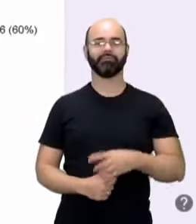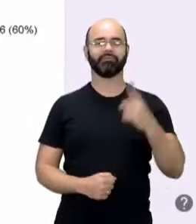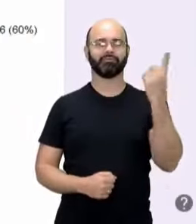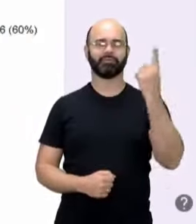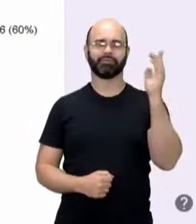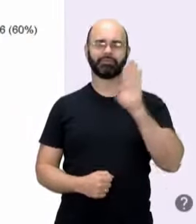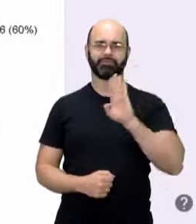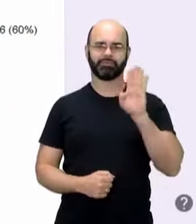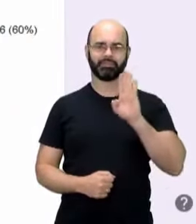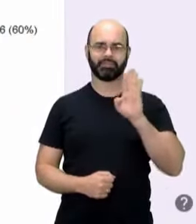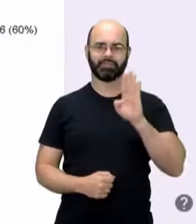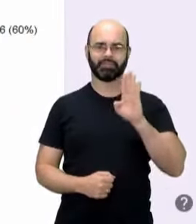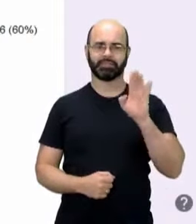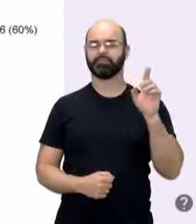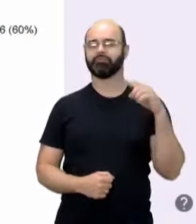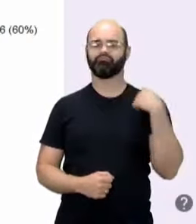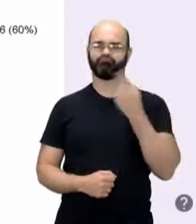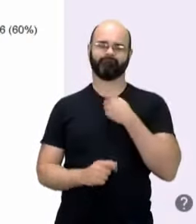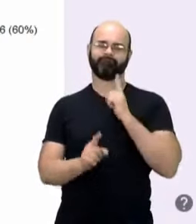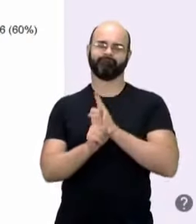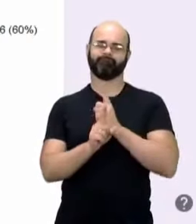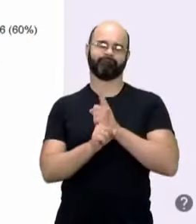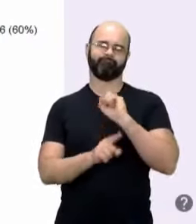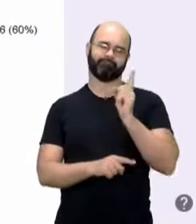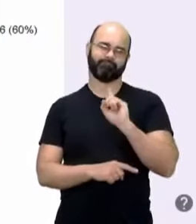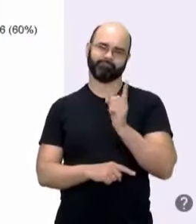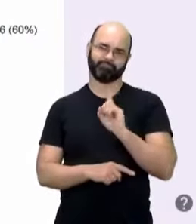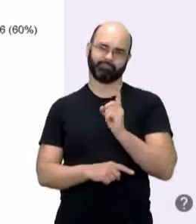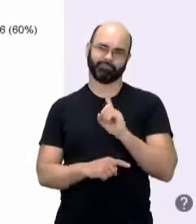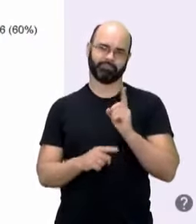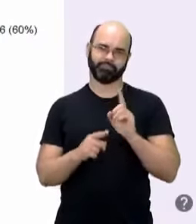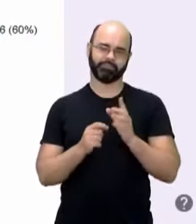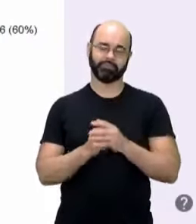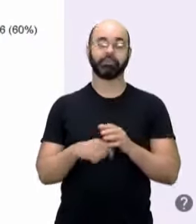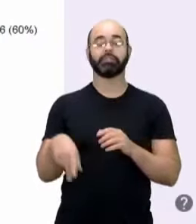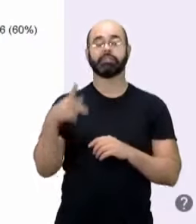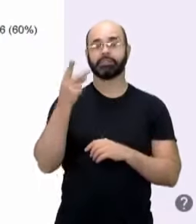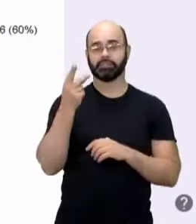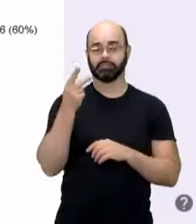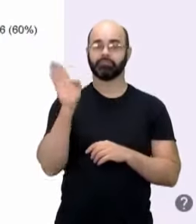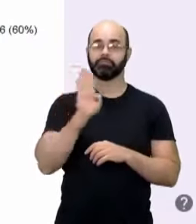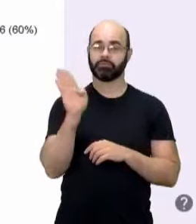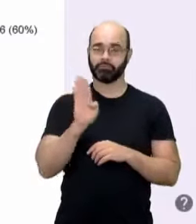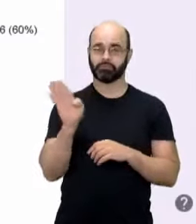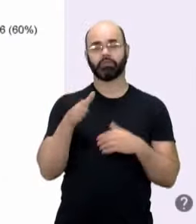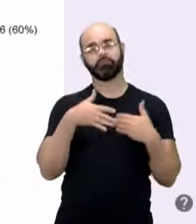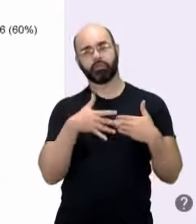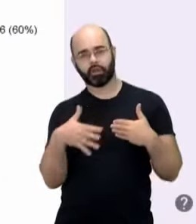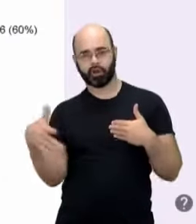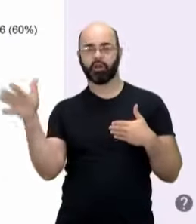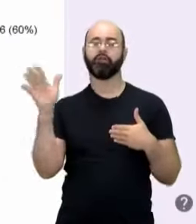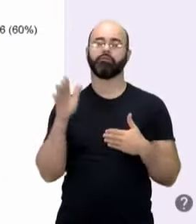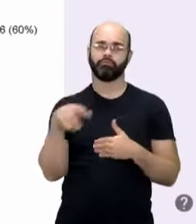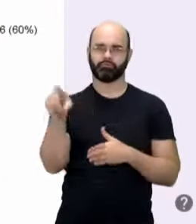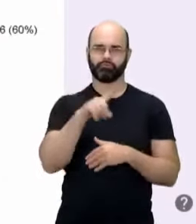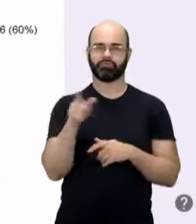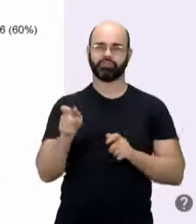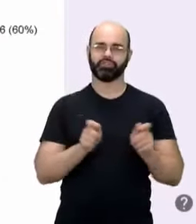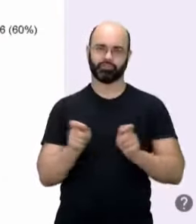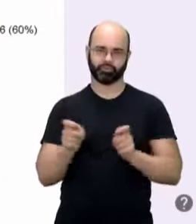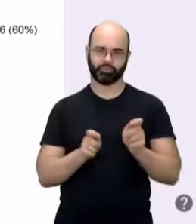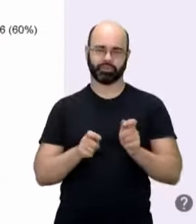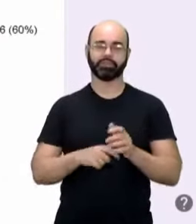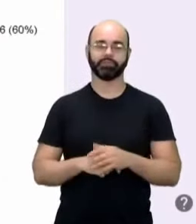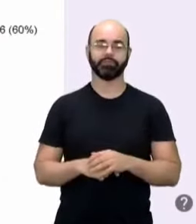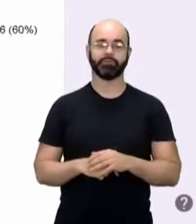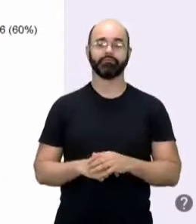não tivemos um encontro com vocês, gestores. Nós tivemos do segundo adiante. E foi exatamente no primeiro bimestre, no encontro do primeiro, que